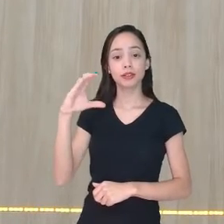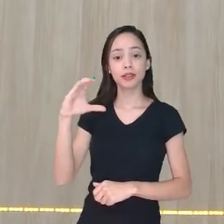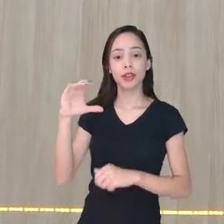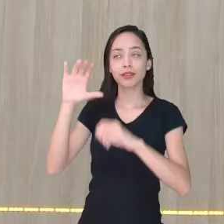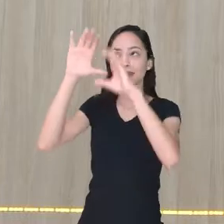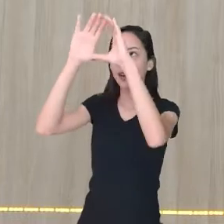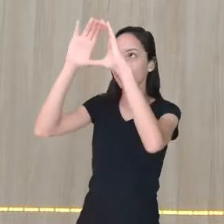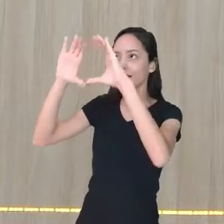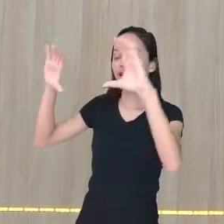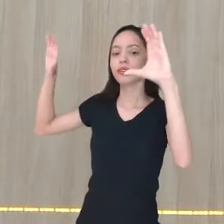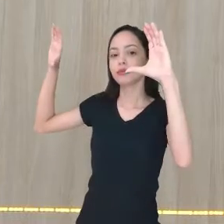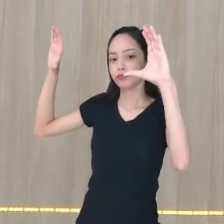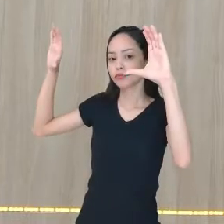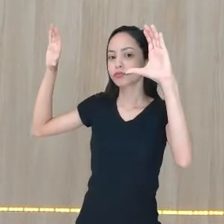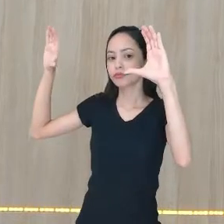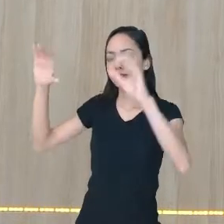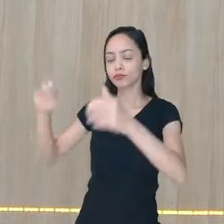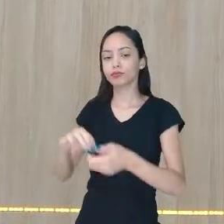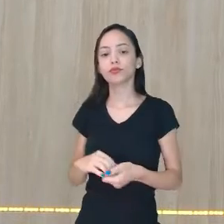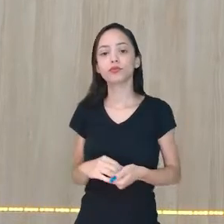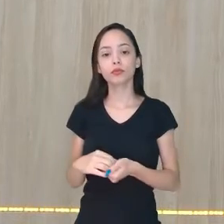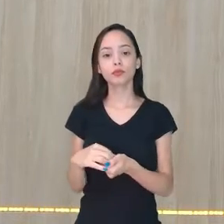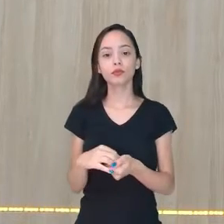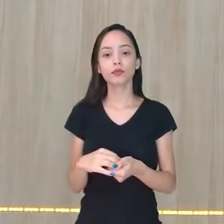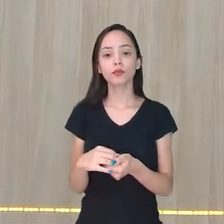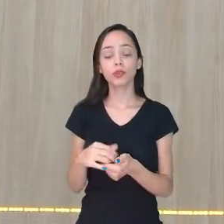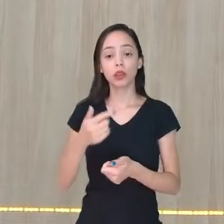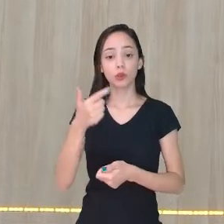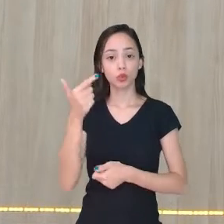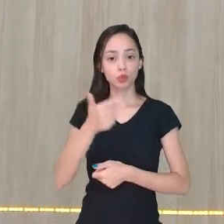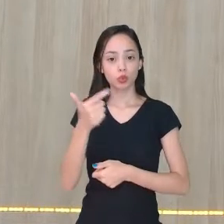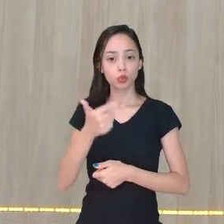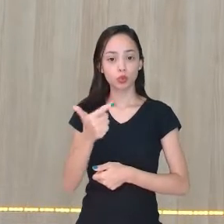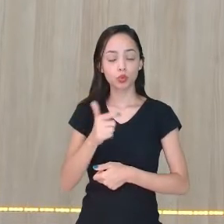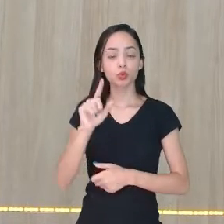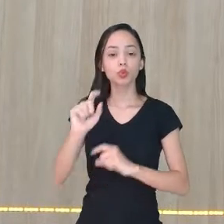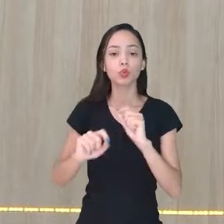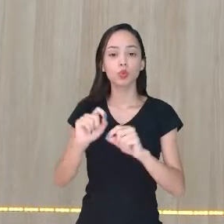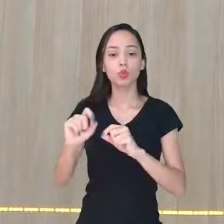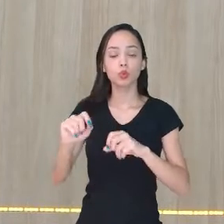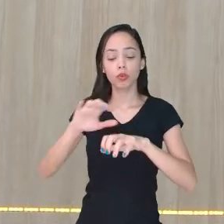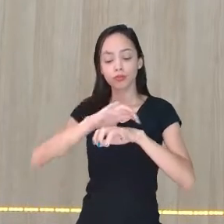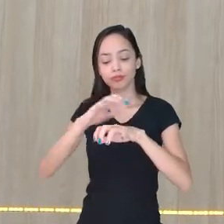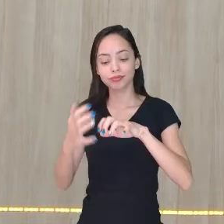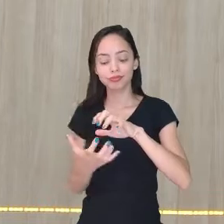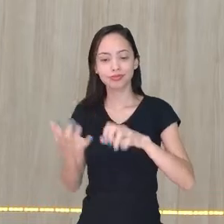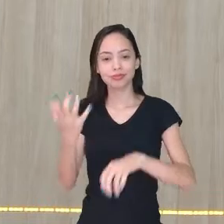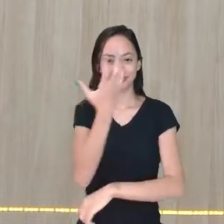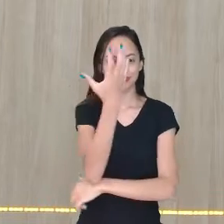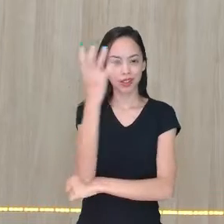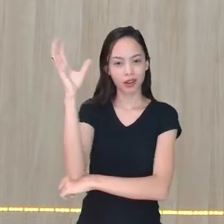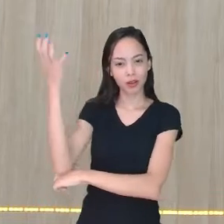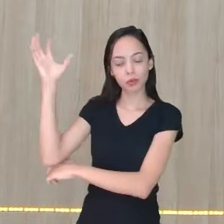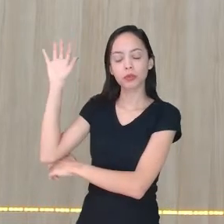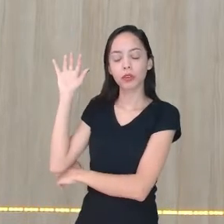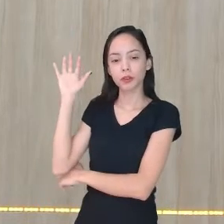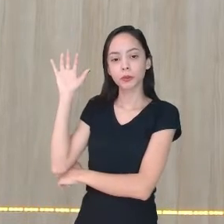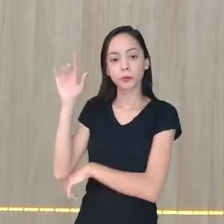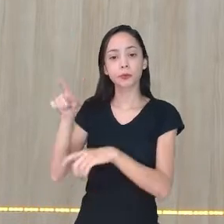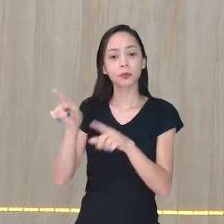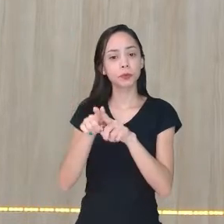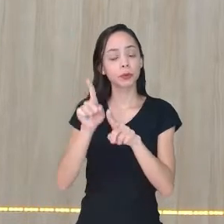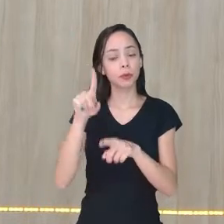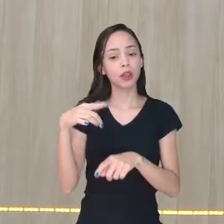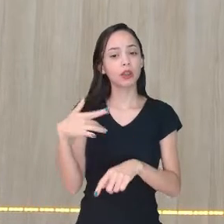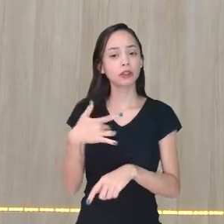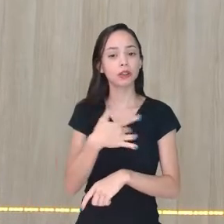astronomia. Já no segundo bimestre, nós tratamos muito sobre o meio ambiente, né? Então, a parte que é também a saúde de